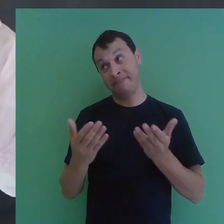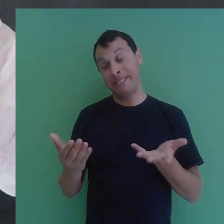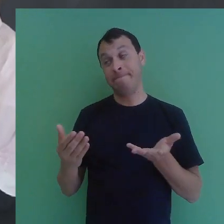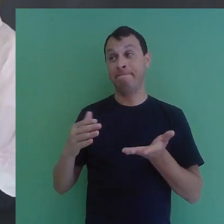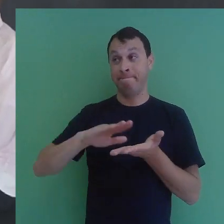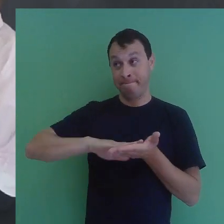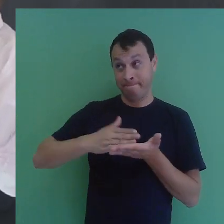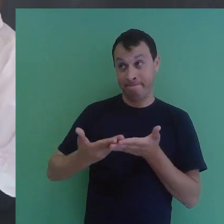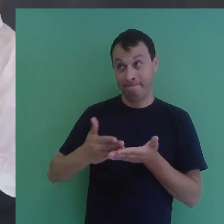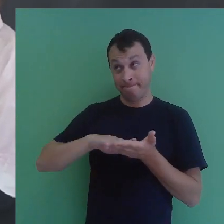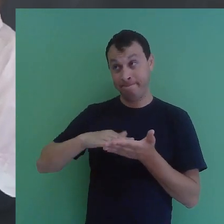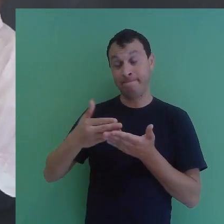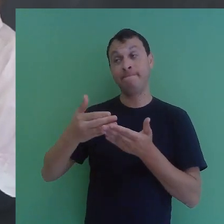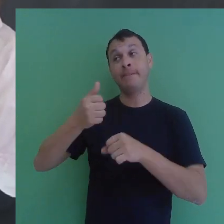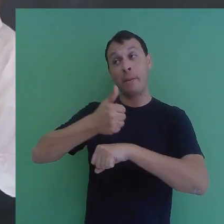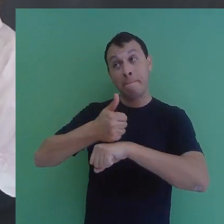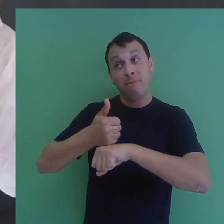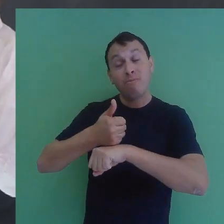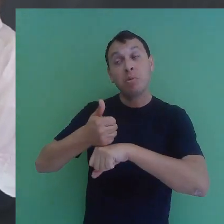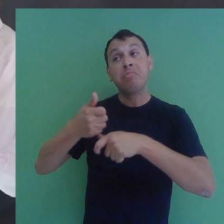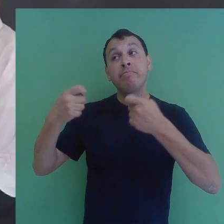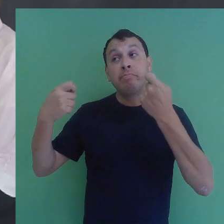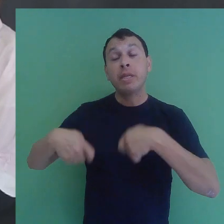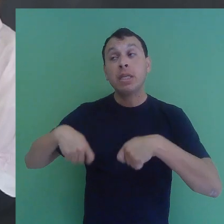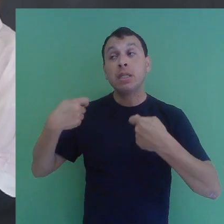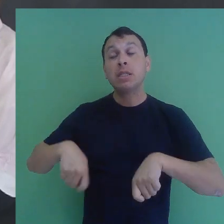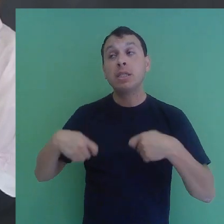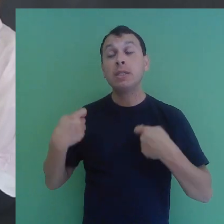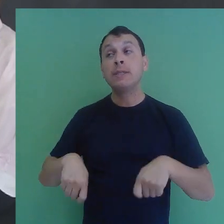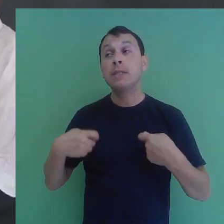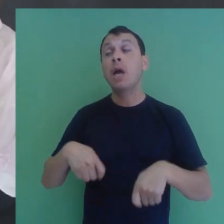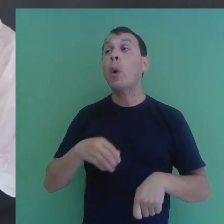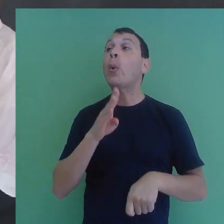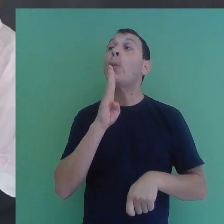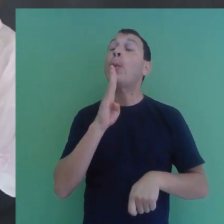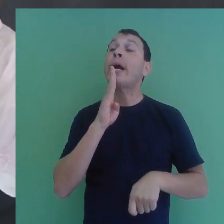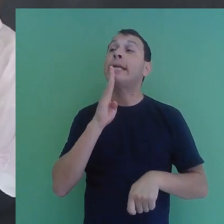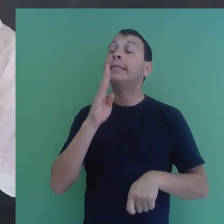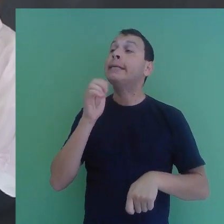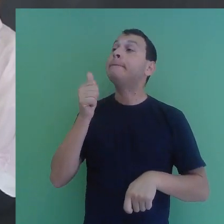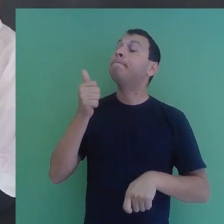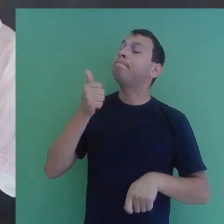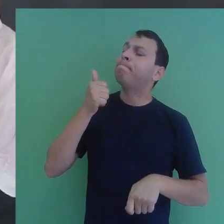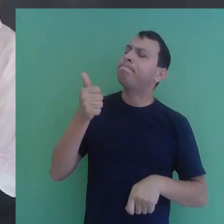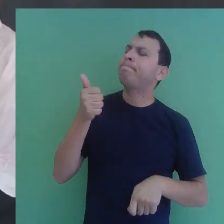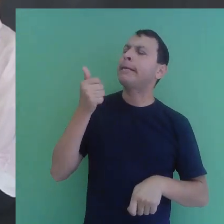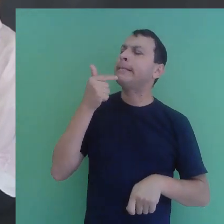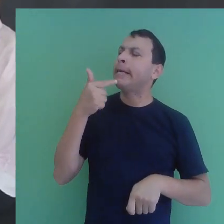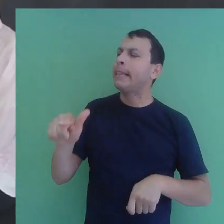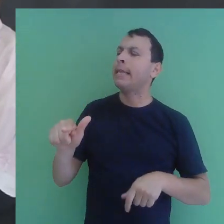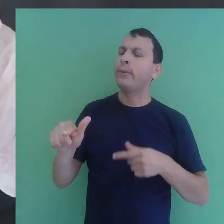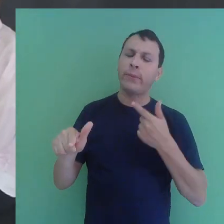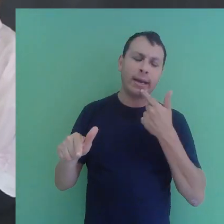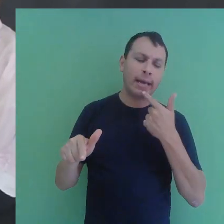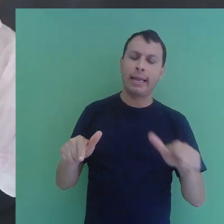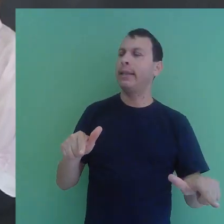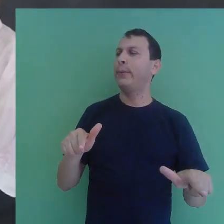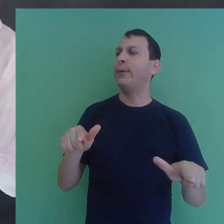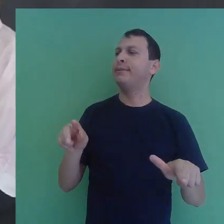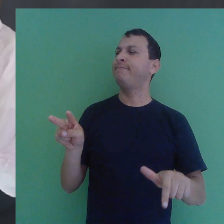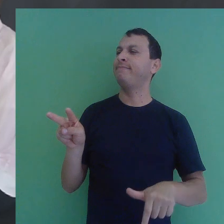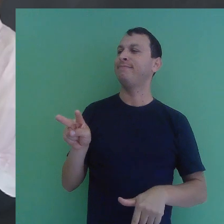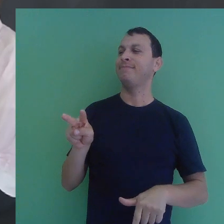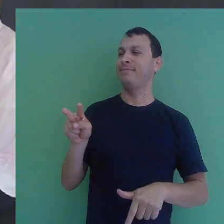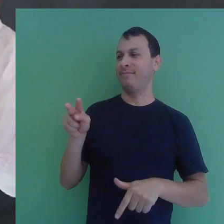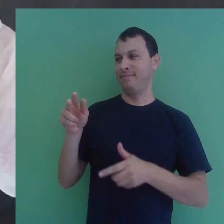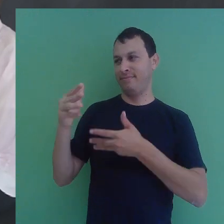tornar intérprete profissional, é necessário que a pessoa conheça muito bem os dois idiomas, e só se conhecer muito bem os